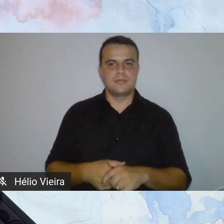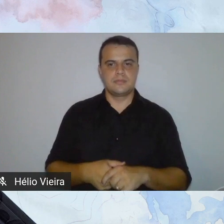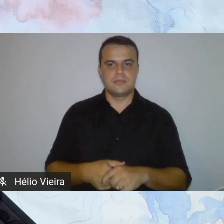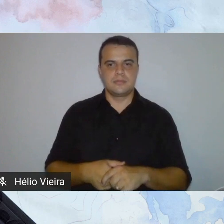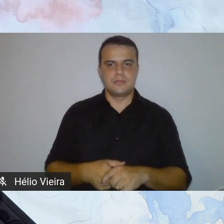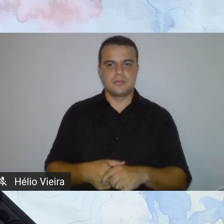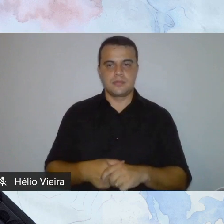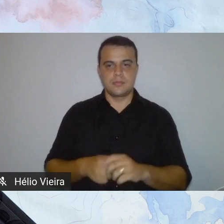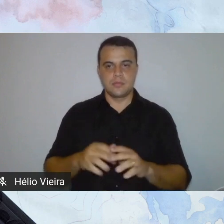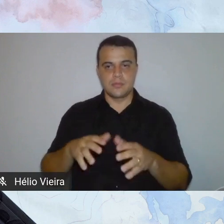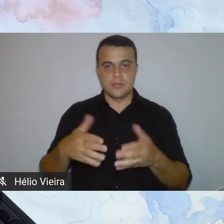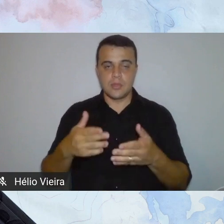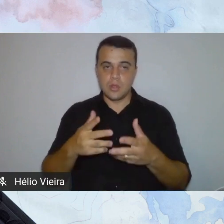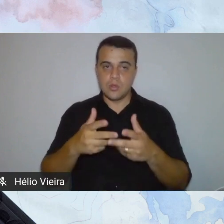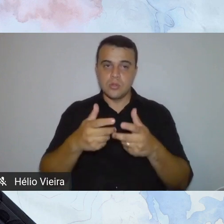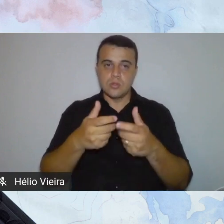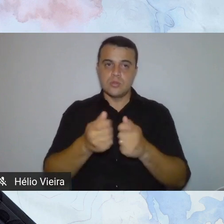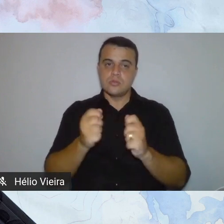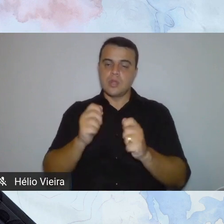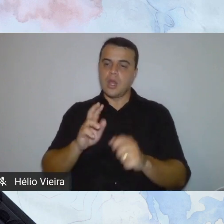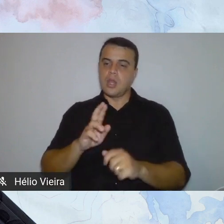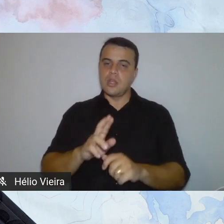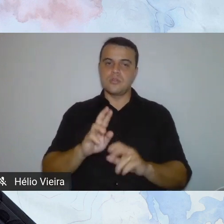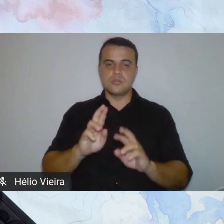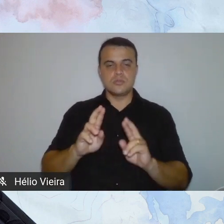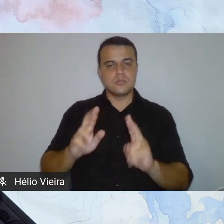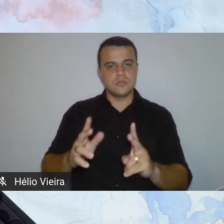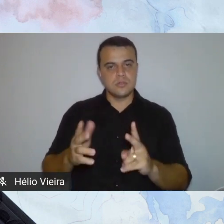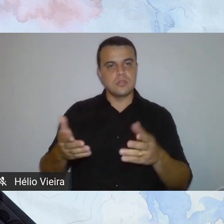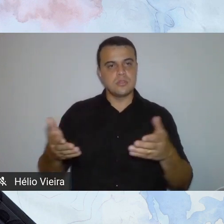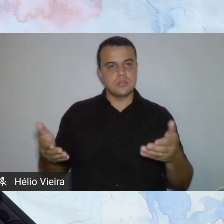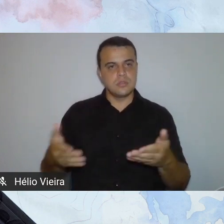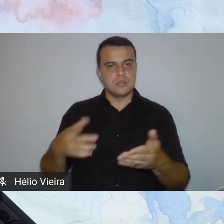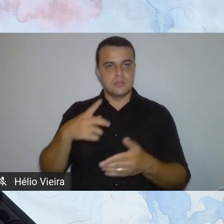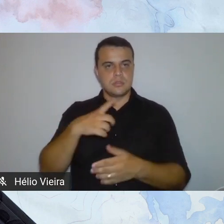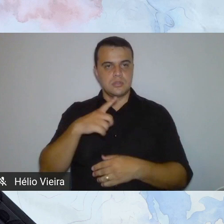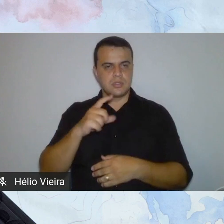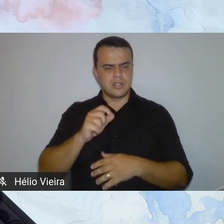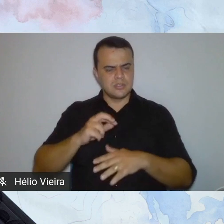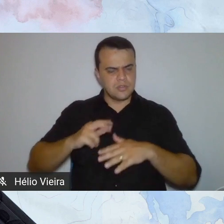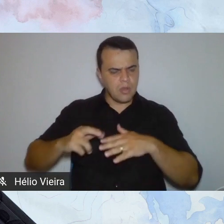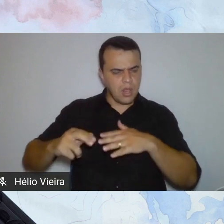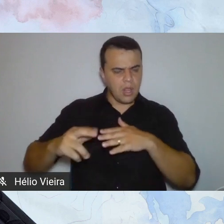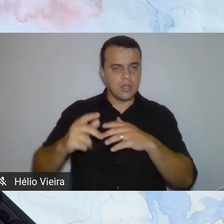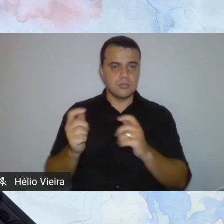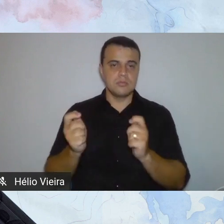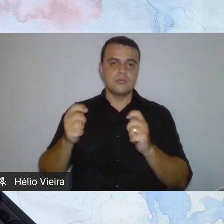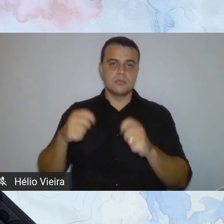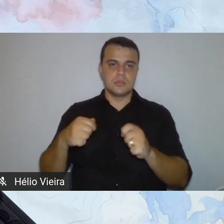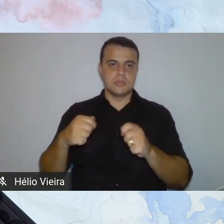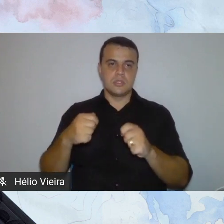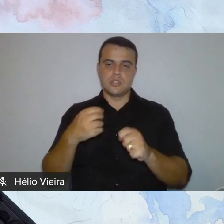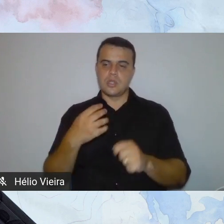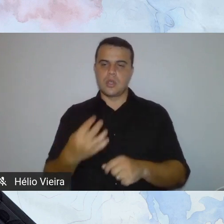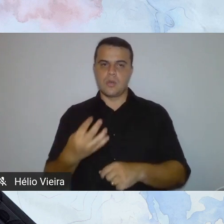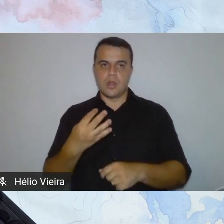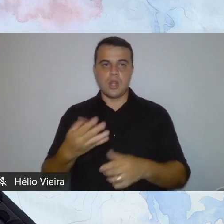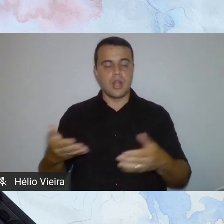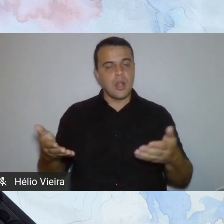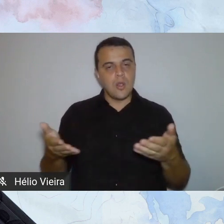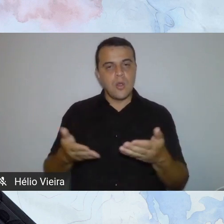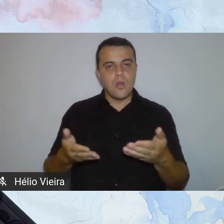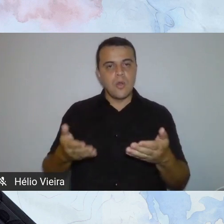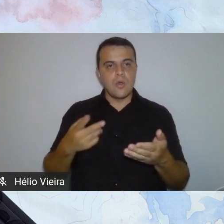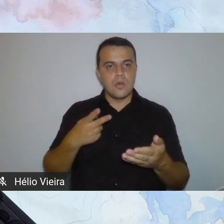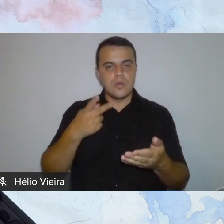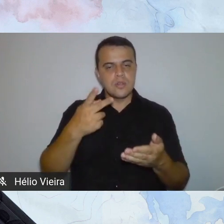São opções, gente, que vão dar resultados diferentes. Então, a gente tem N possibilidades para aquarela. E o episódio de hoje eu queria